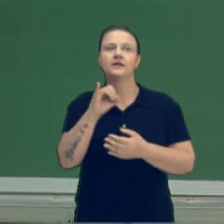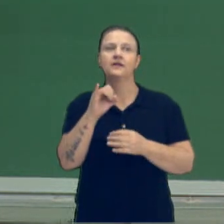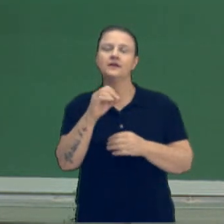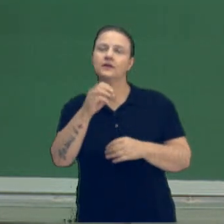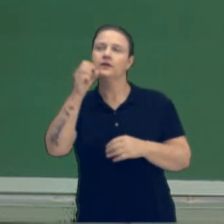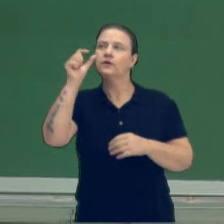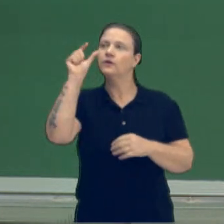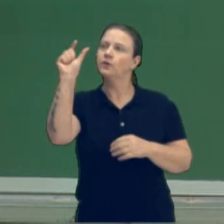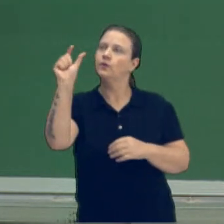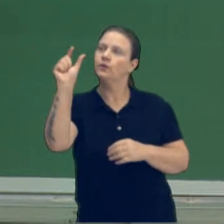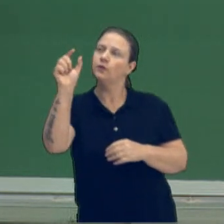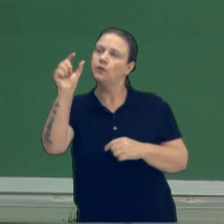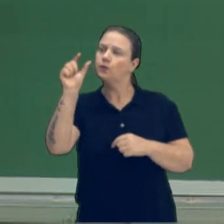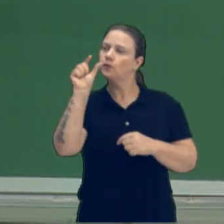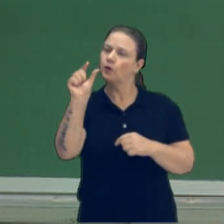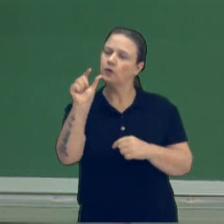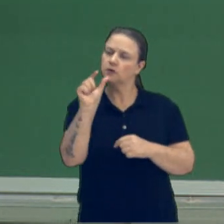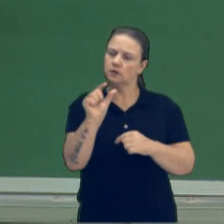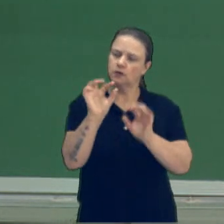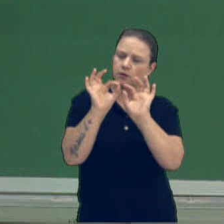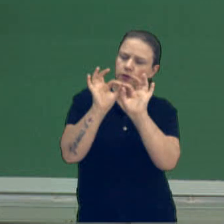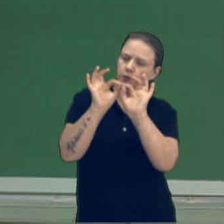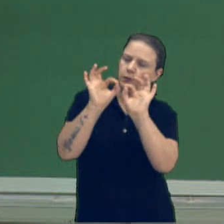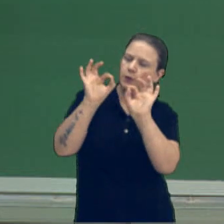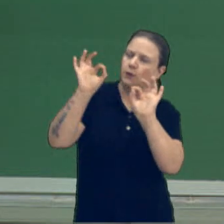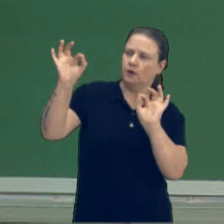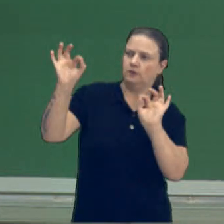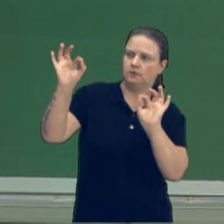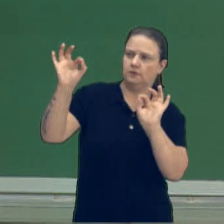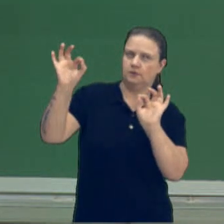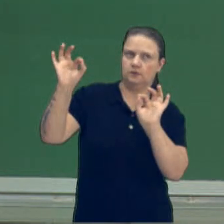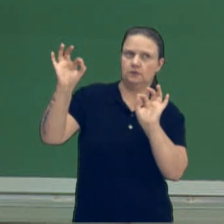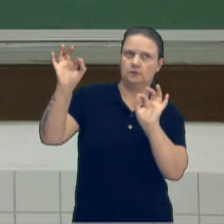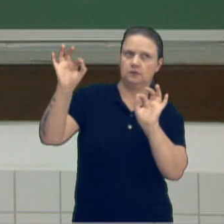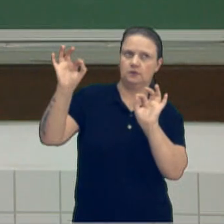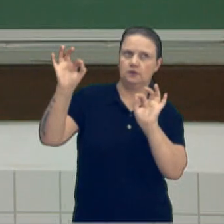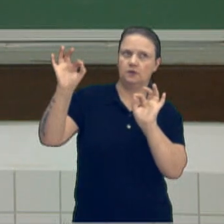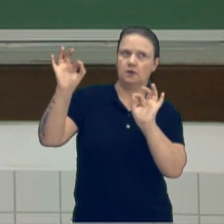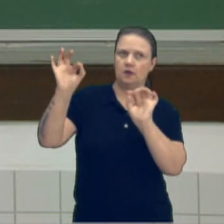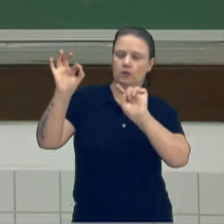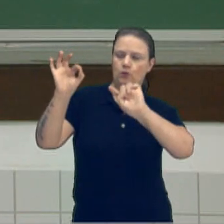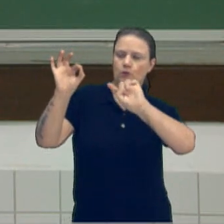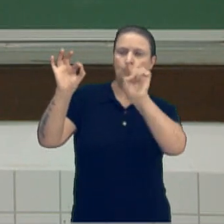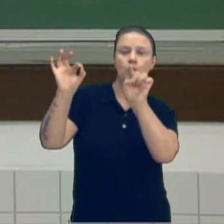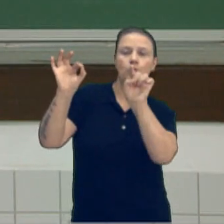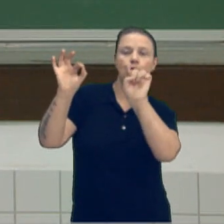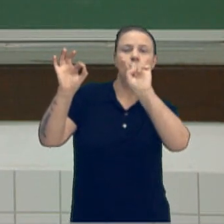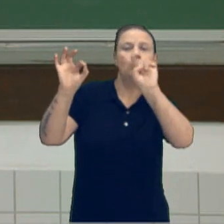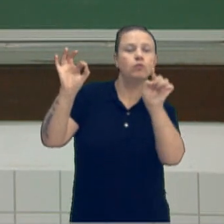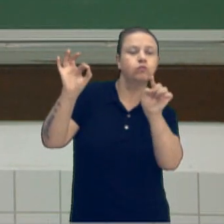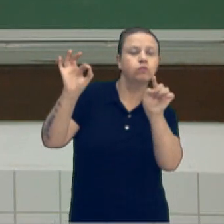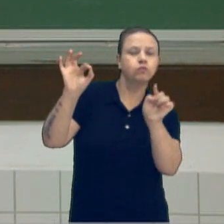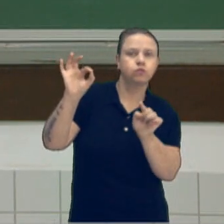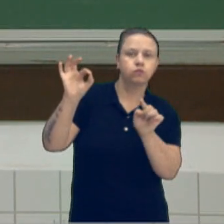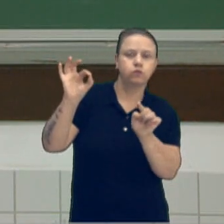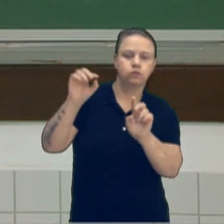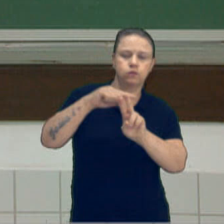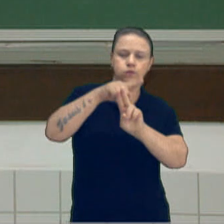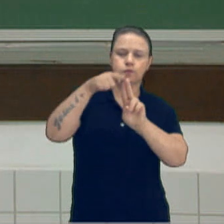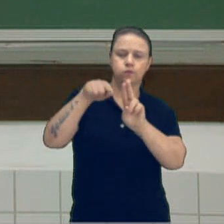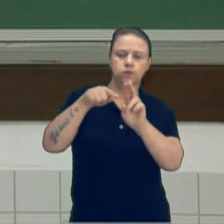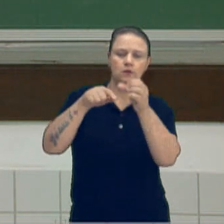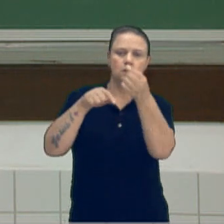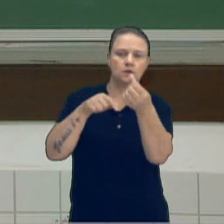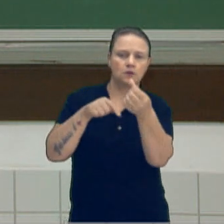3 pedacinhos retos, e agora aqui eu vou contar os meus pedacinhos curvos, ó. π/6, mais π/6, mais